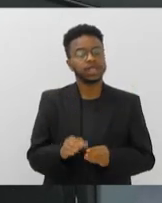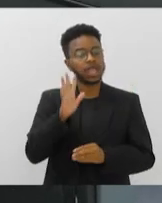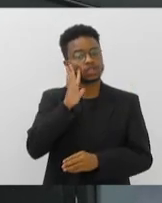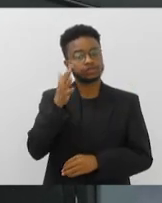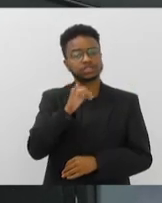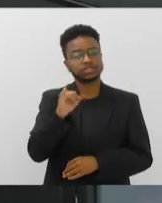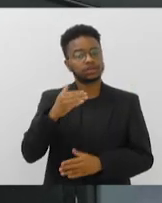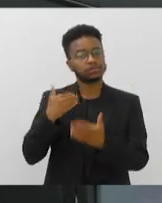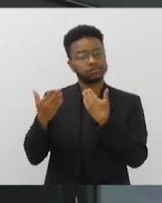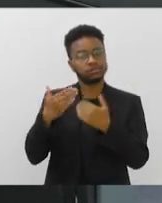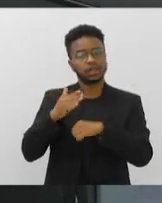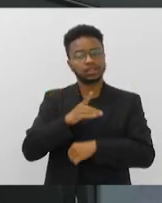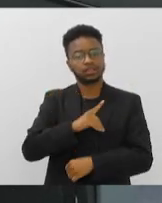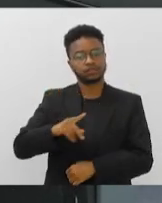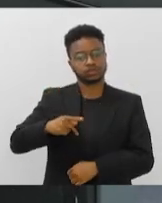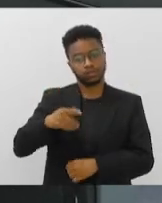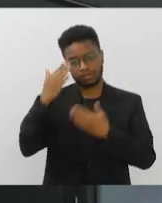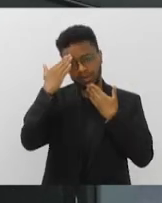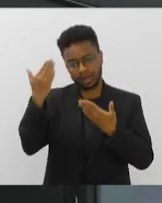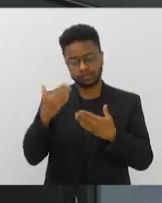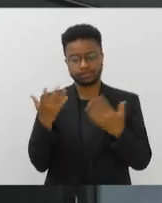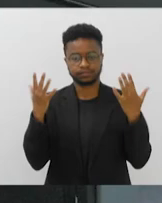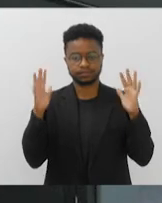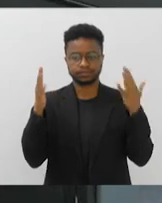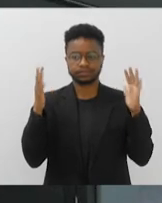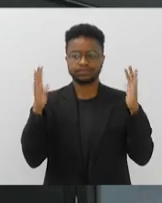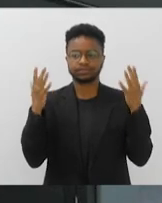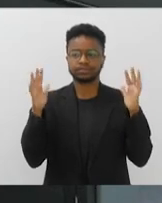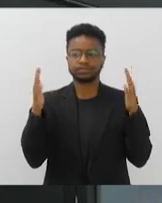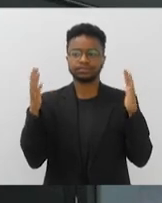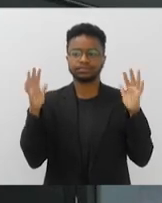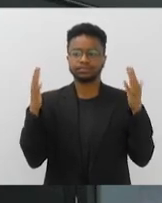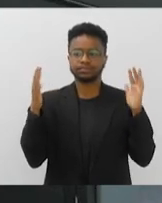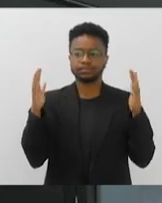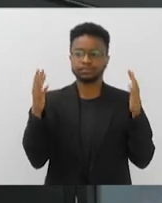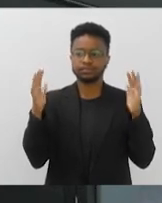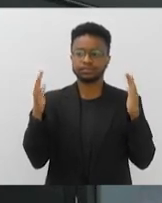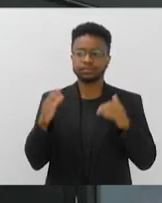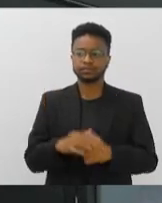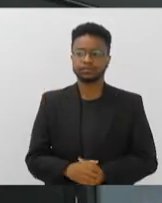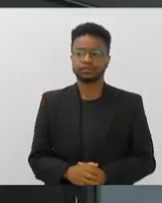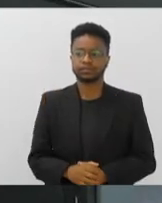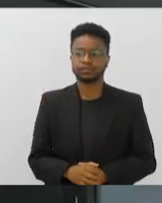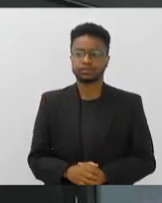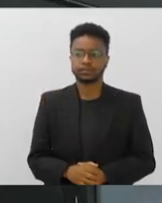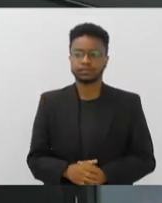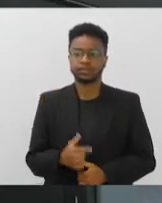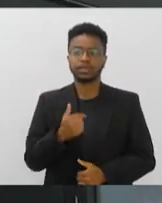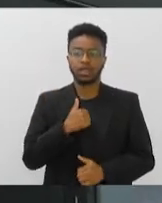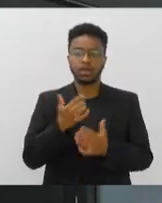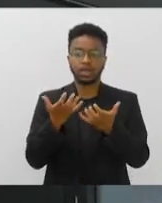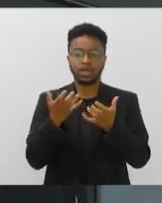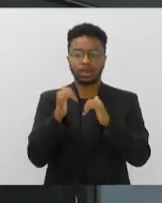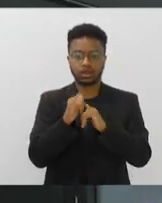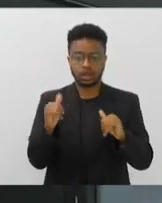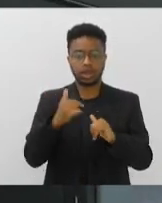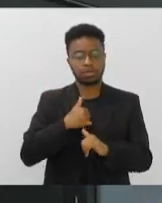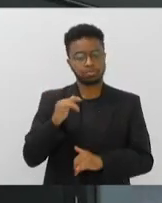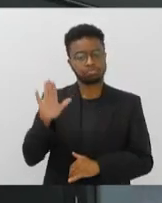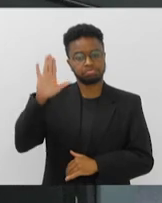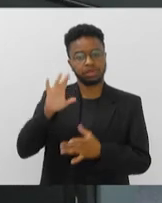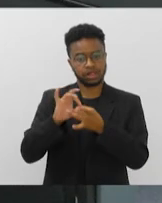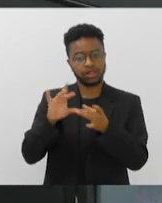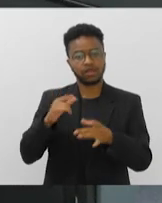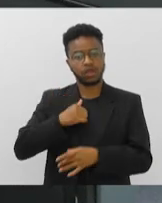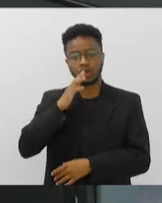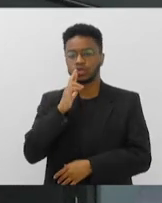defensoria obrigado eu quero eu quero já me disponibilizar Saul e quero responder a sua